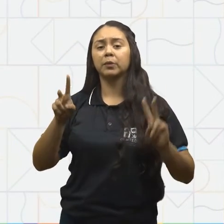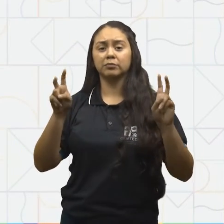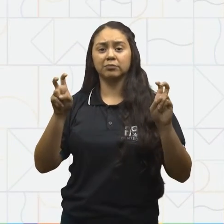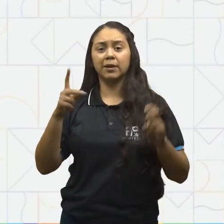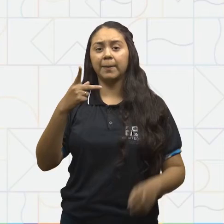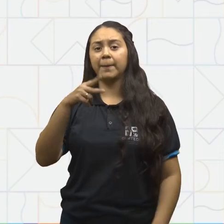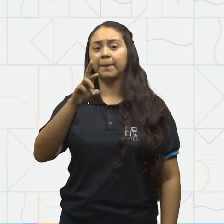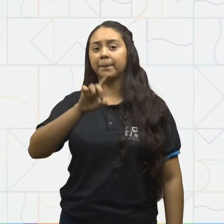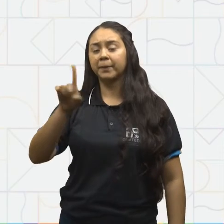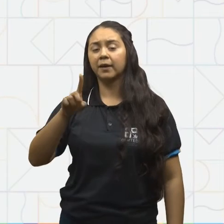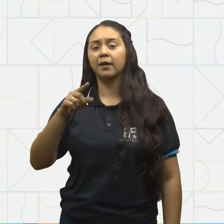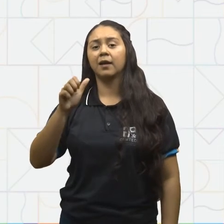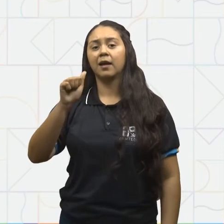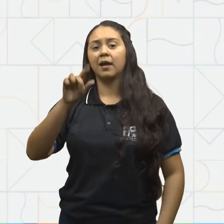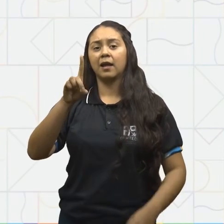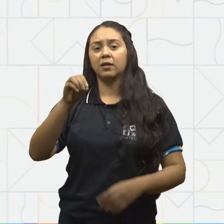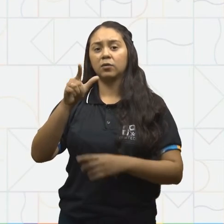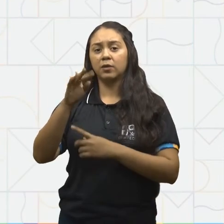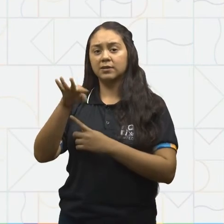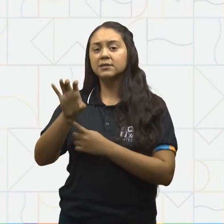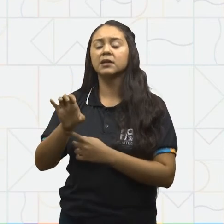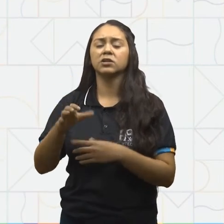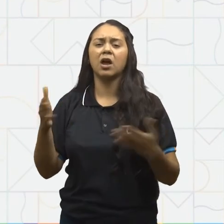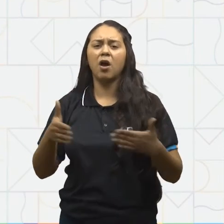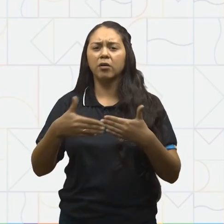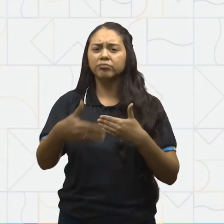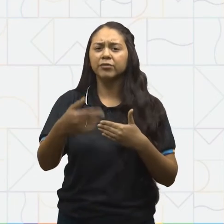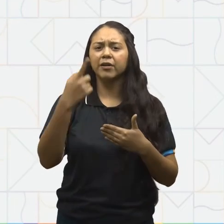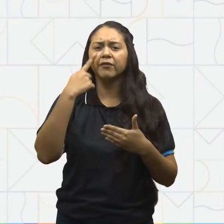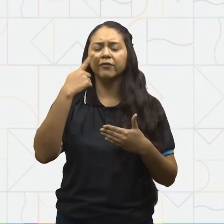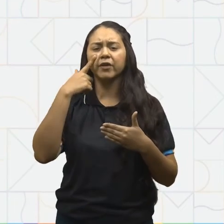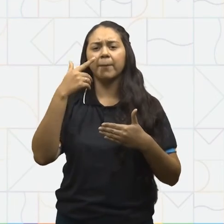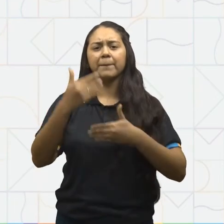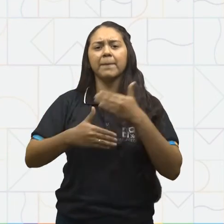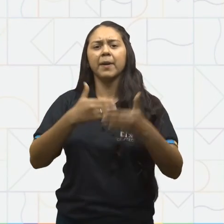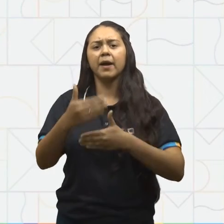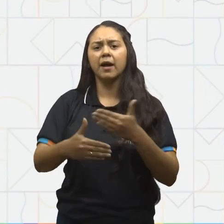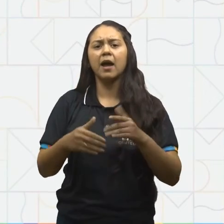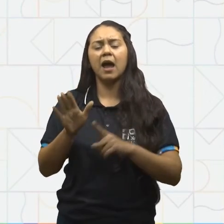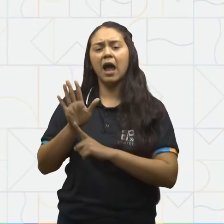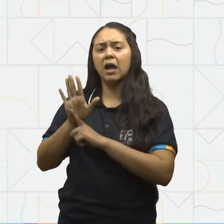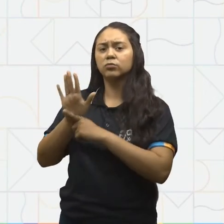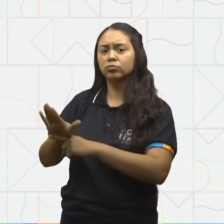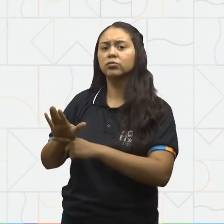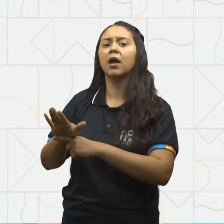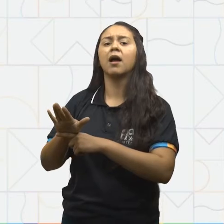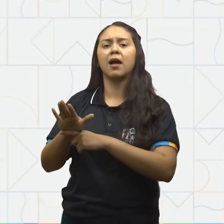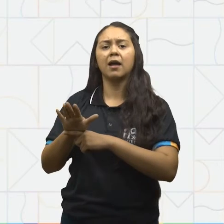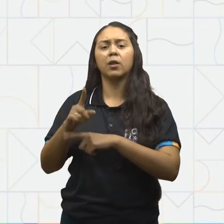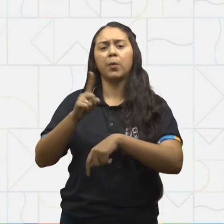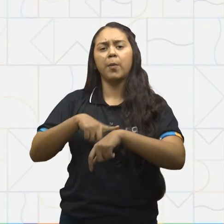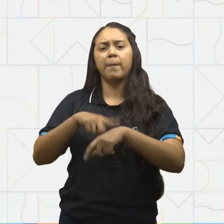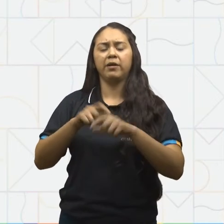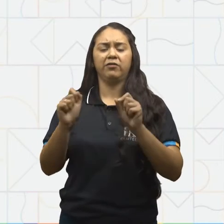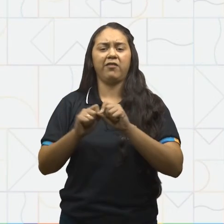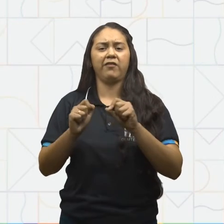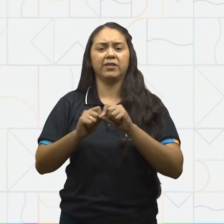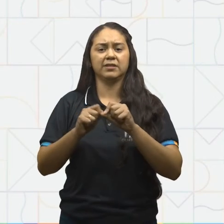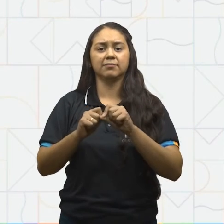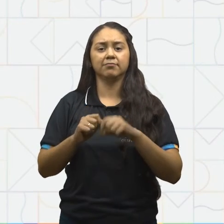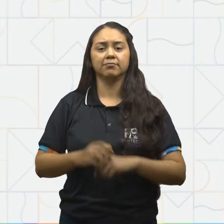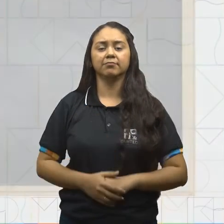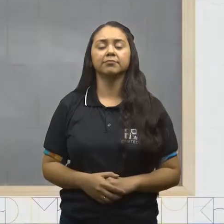termo pré-adolescência. Veremos agora os próximos passos para ajudá-lo na